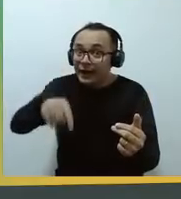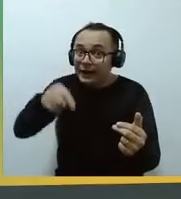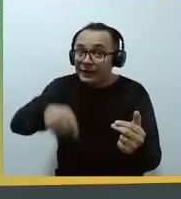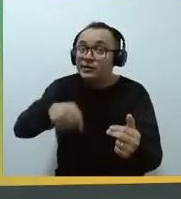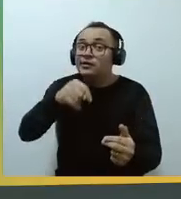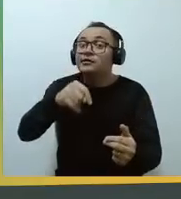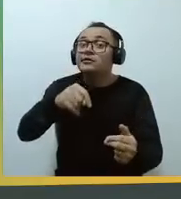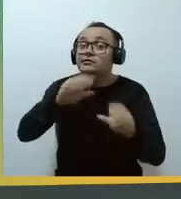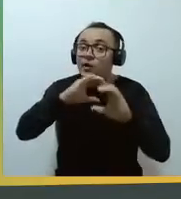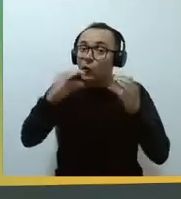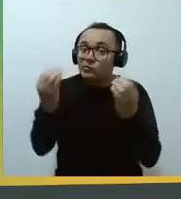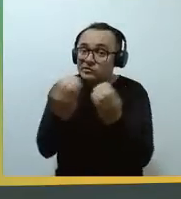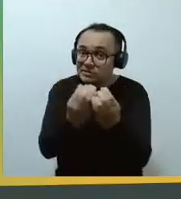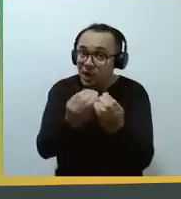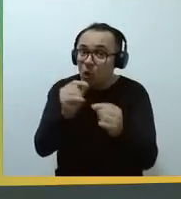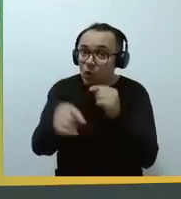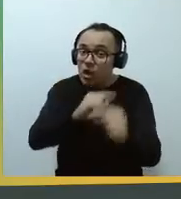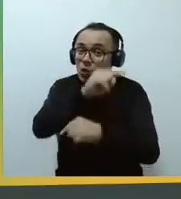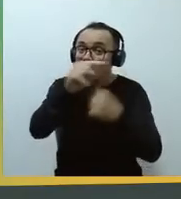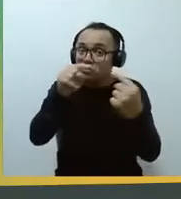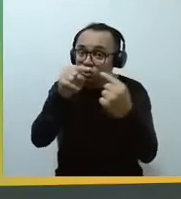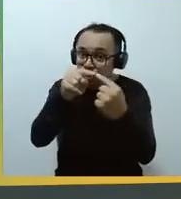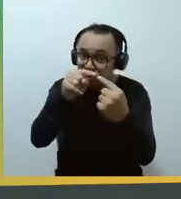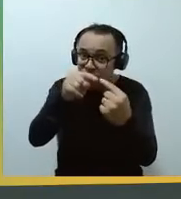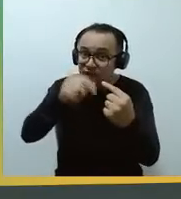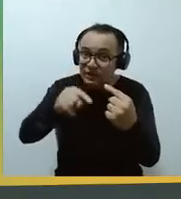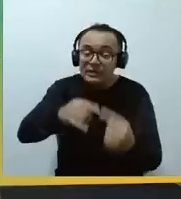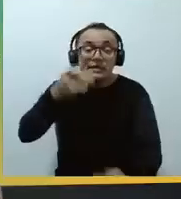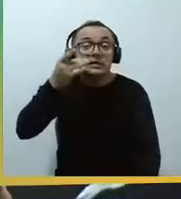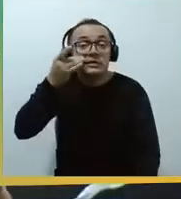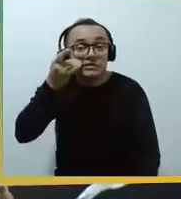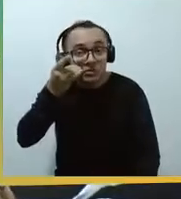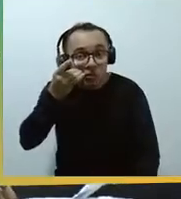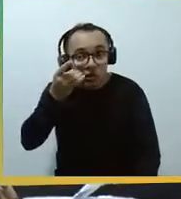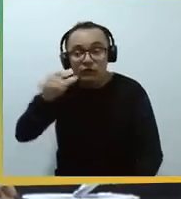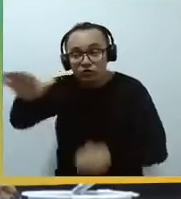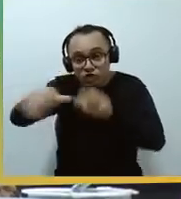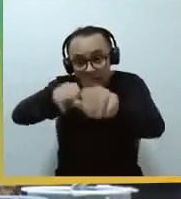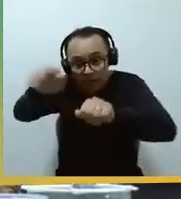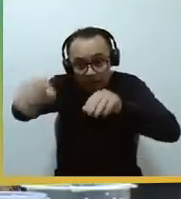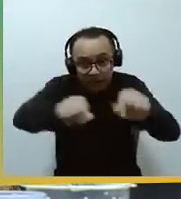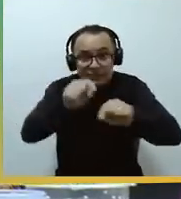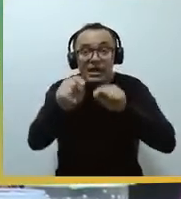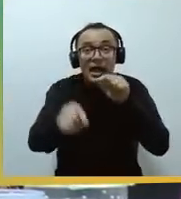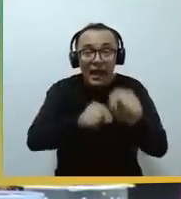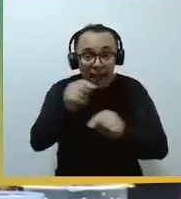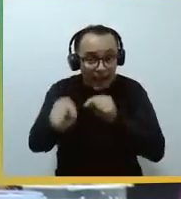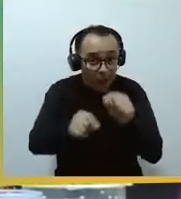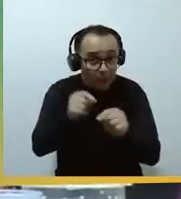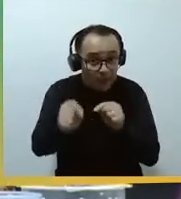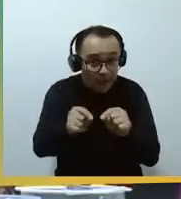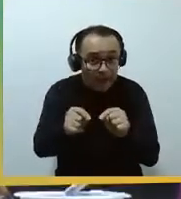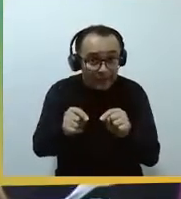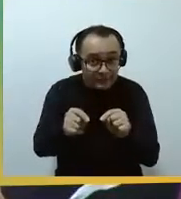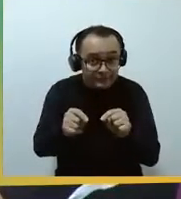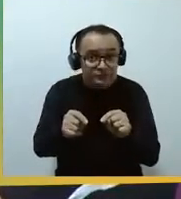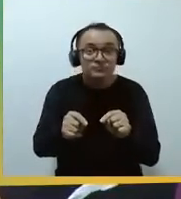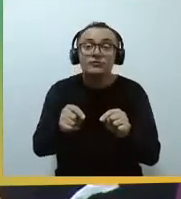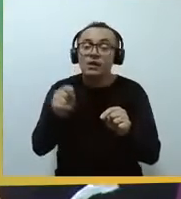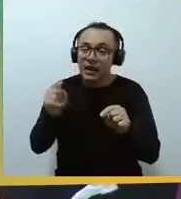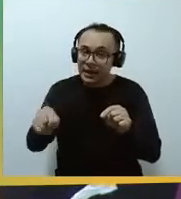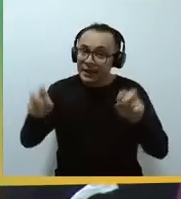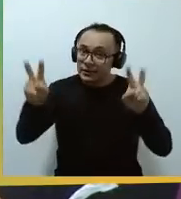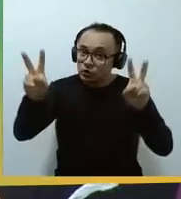nosso objetivo aqui, através das testemunhas que foram convocadas, é se ater aos fatos que envolvem